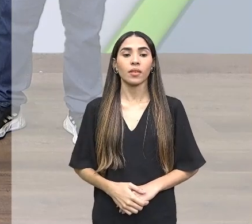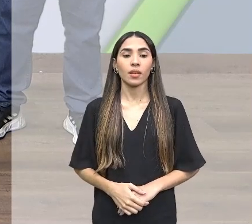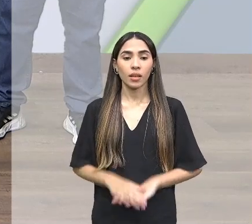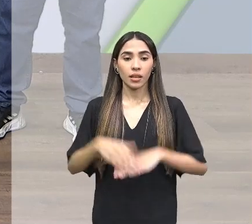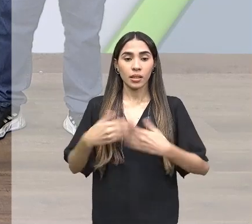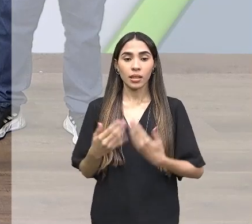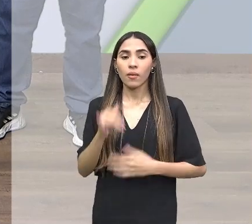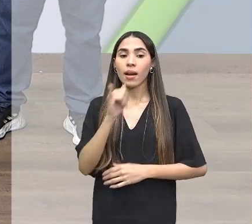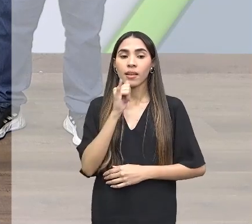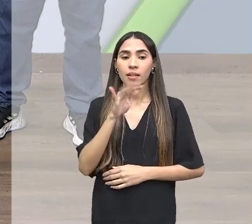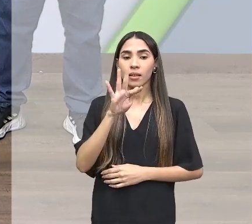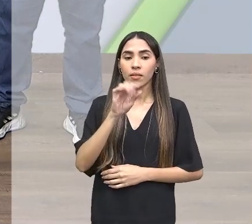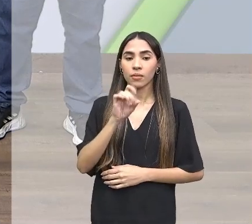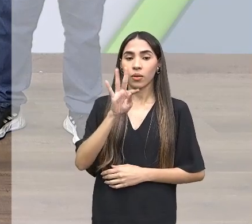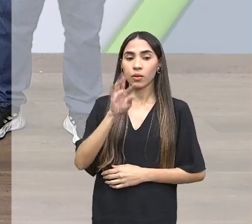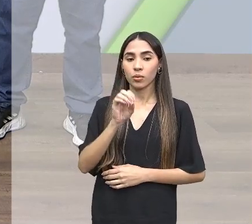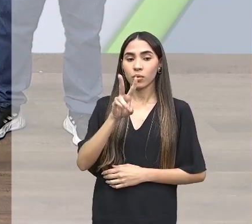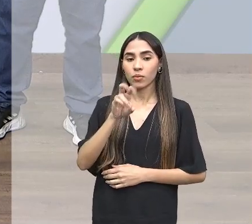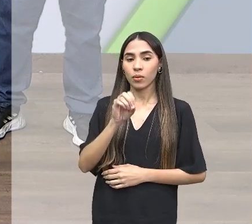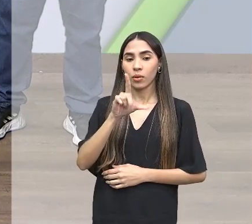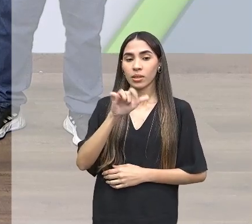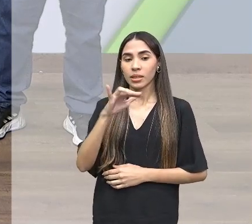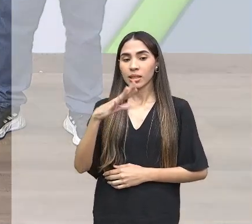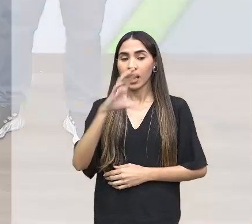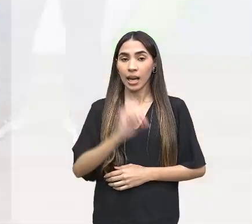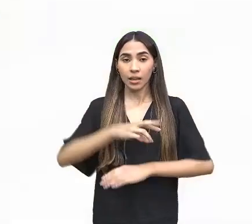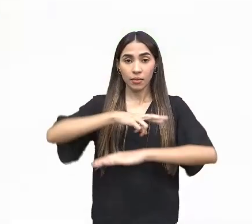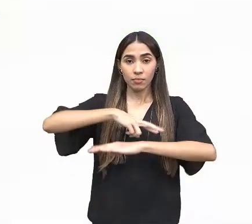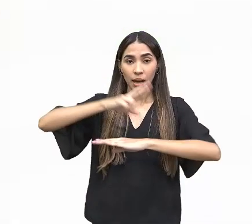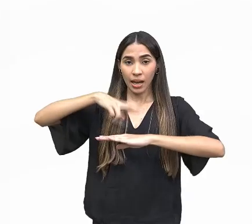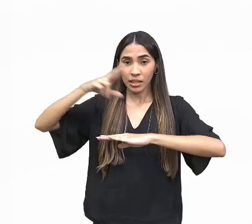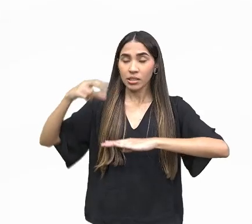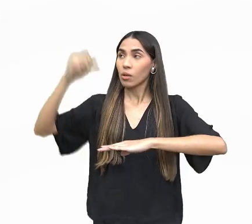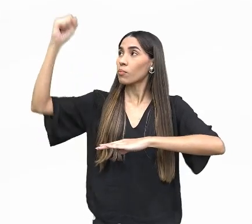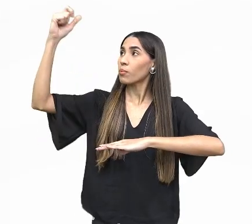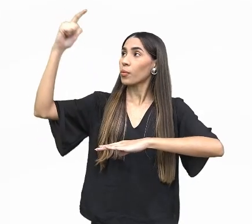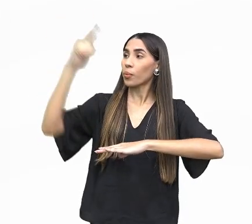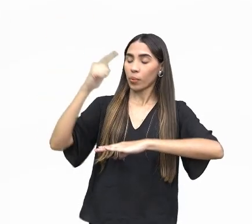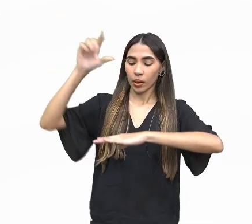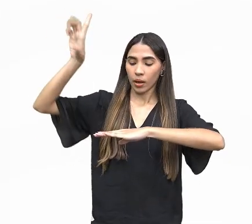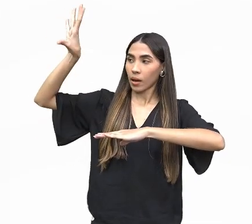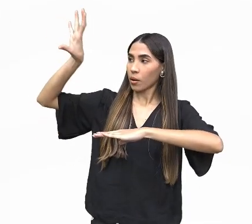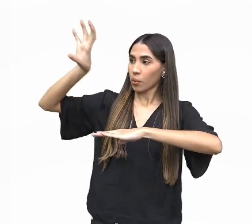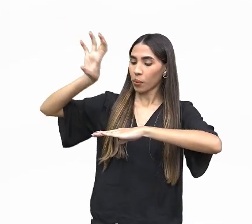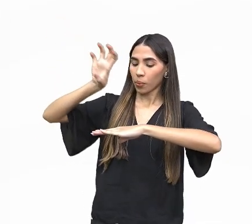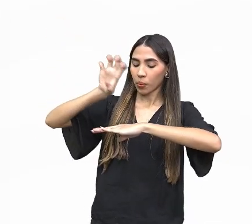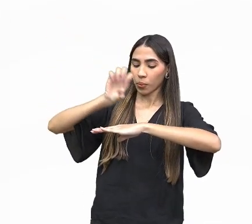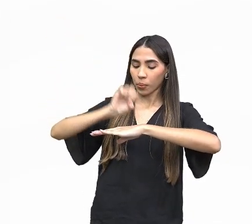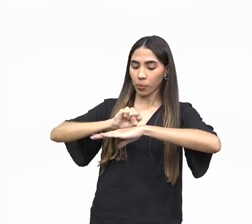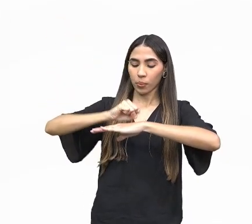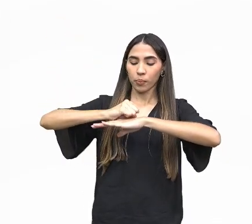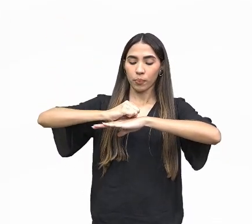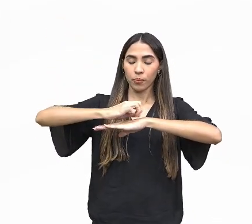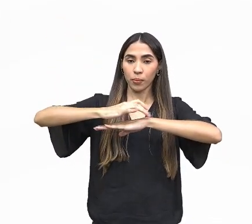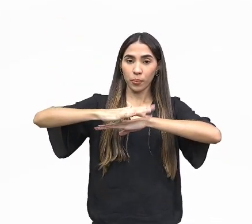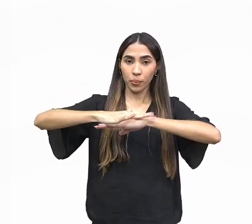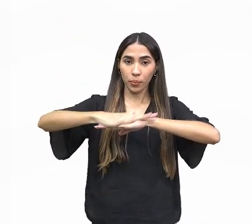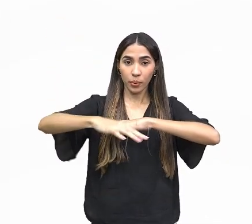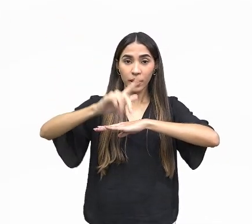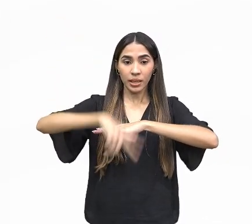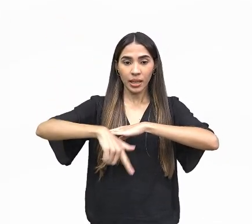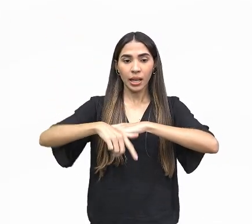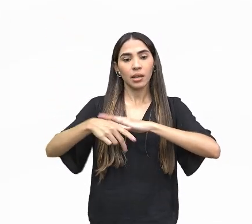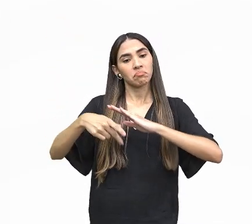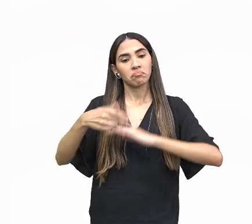painéis fotovoltaicos, a radiação solar interage com um material que é semicondutor, que é geralmente o